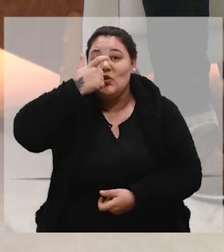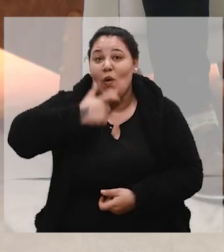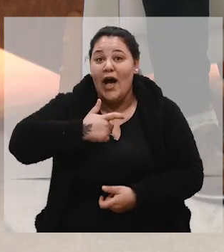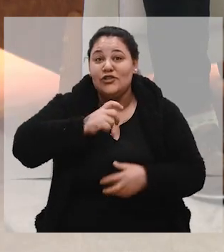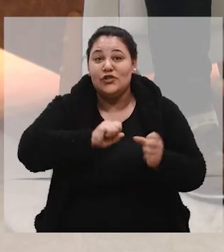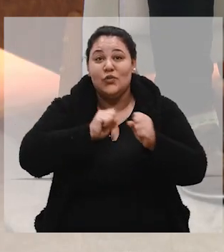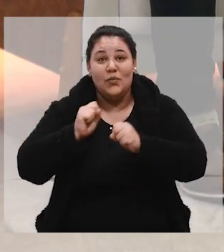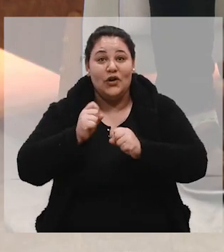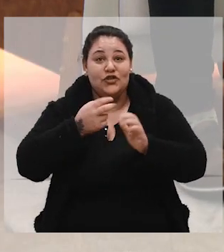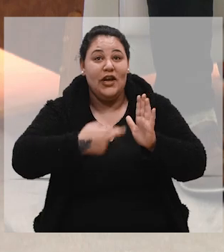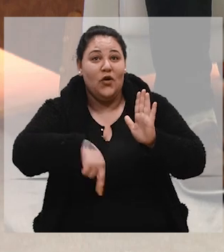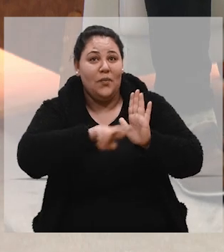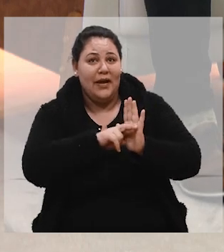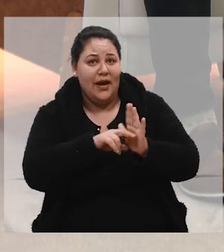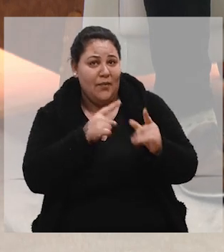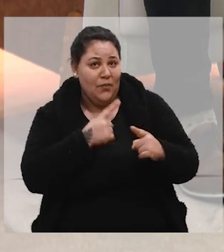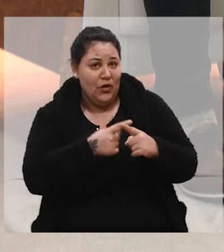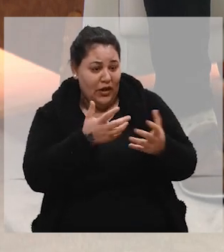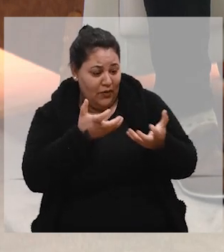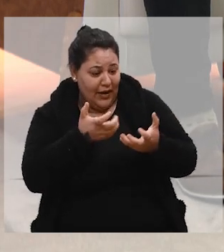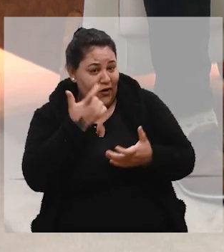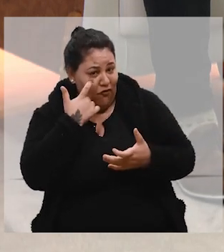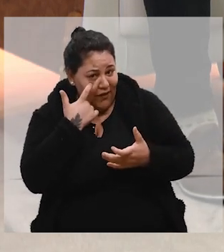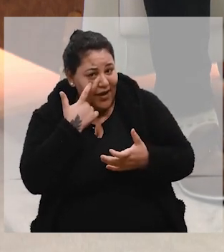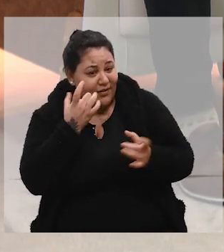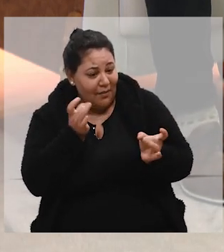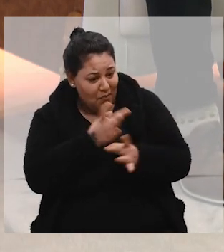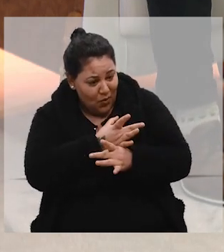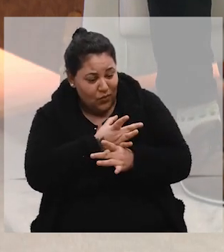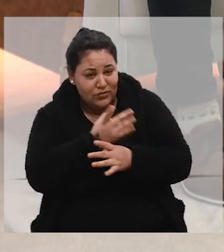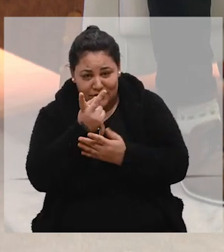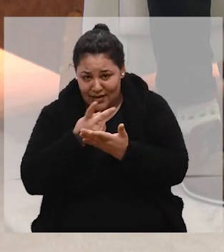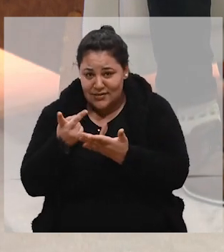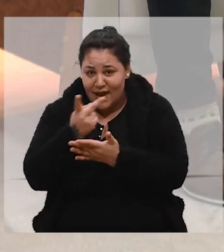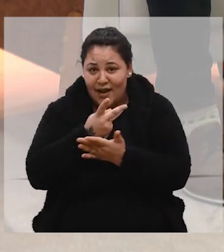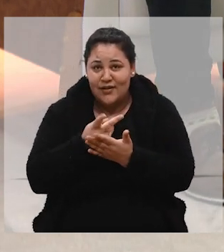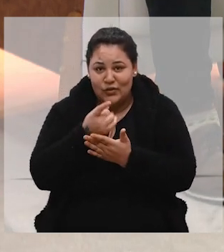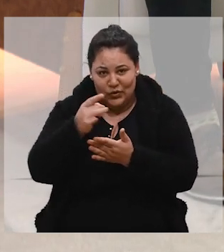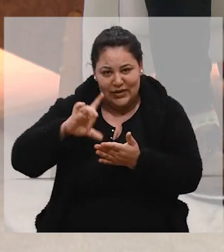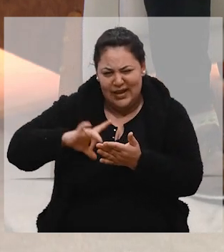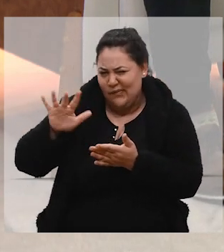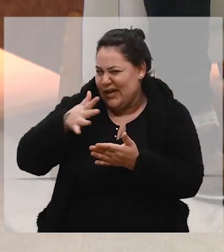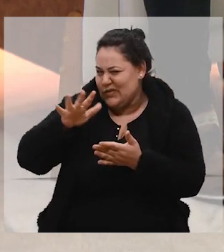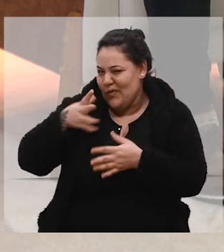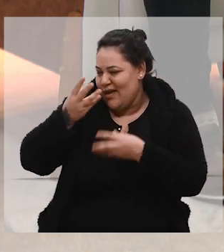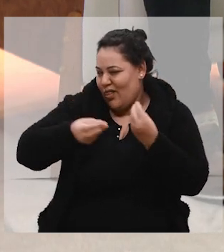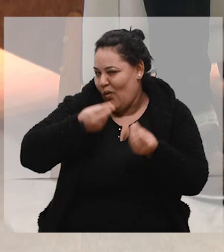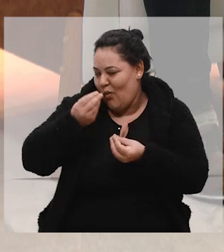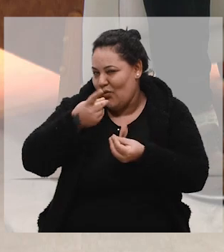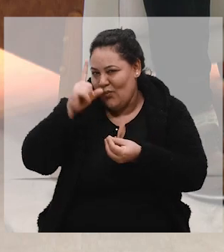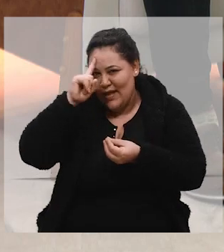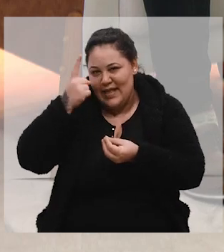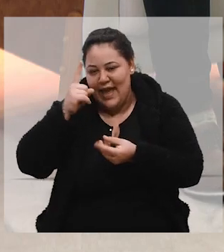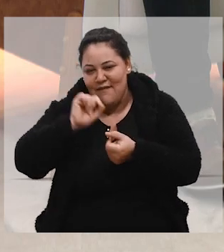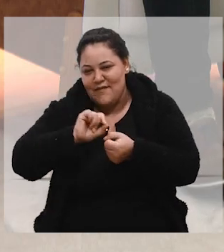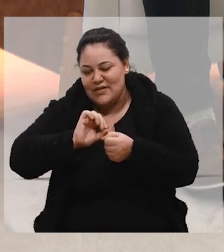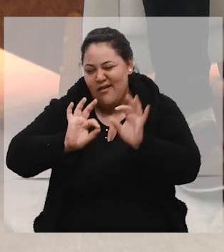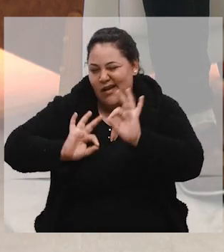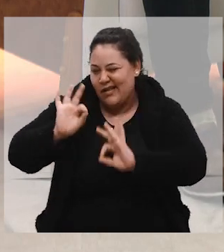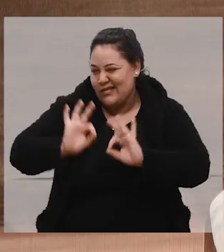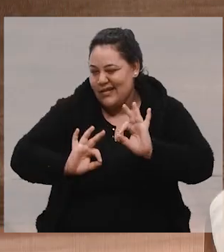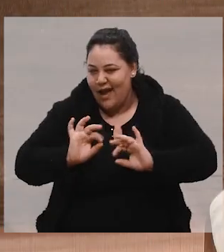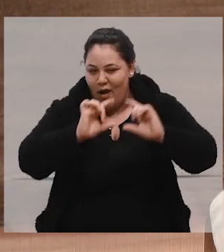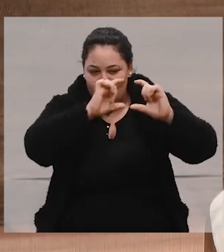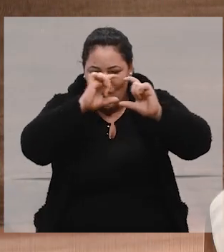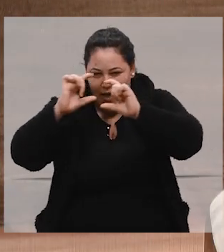tu achas que tu podes recuperar, que eu vou querer ver quando estiverem prontos os quadrinhos? Já tens um mapa aí de como é que vai funcionar